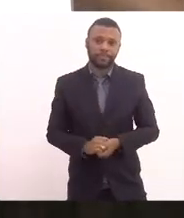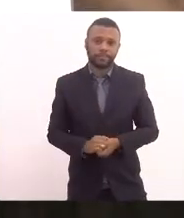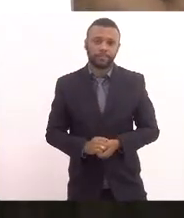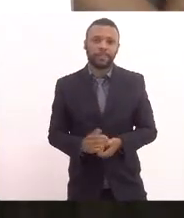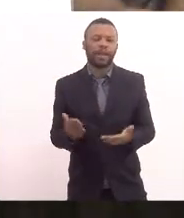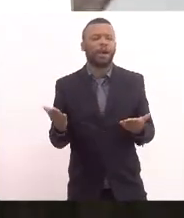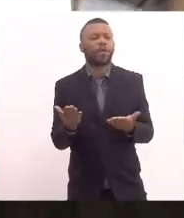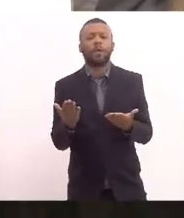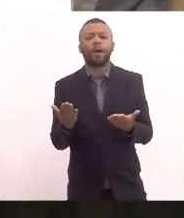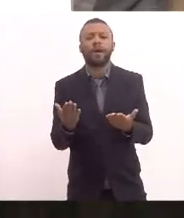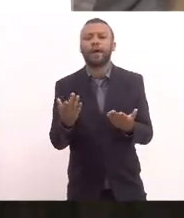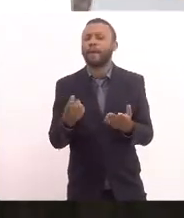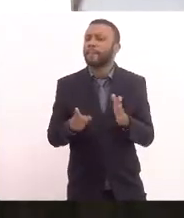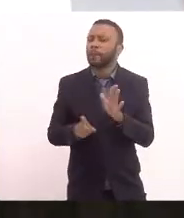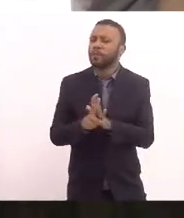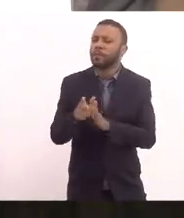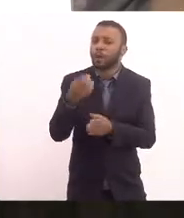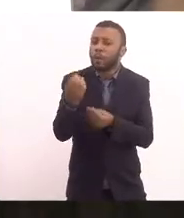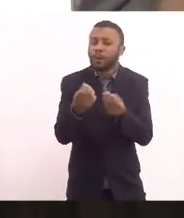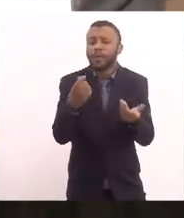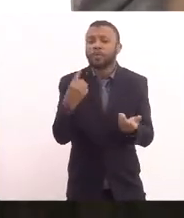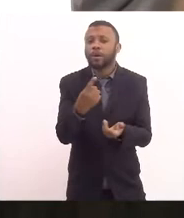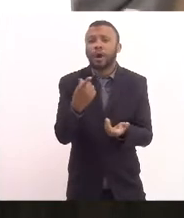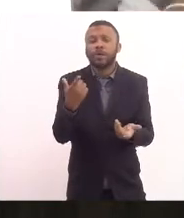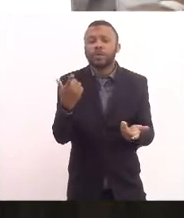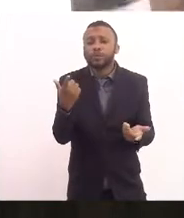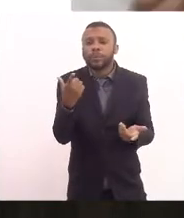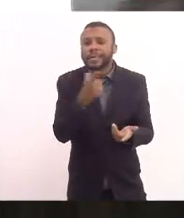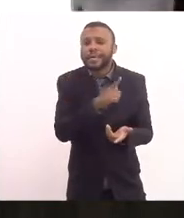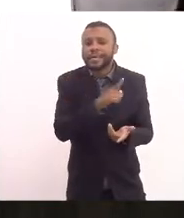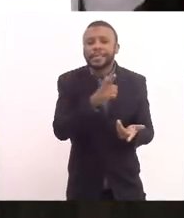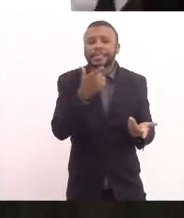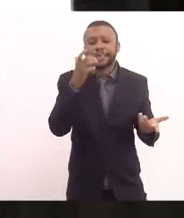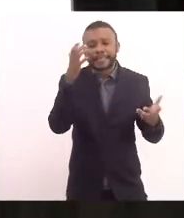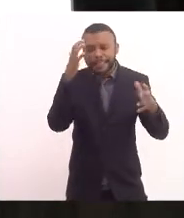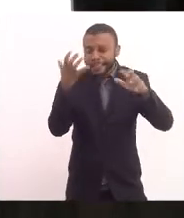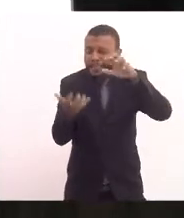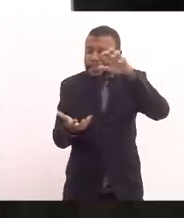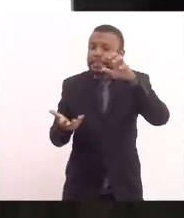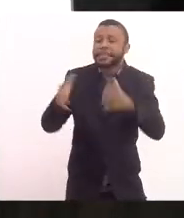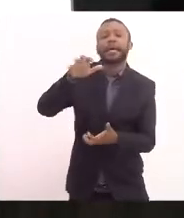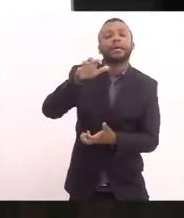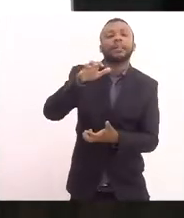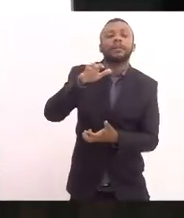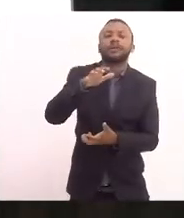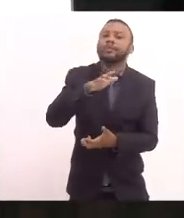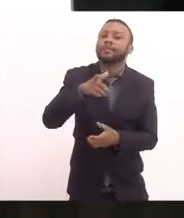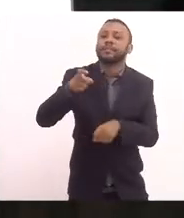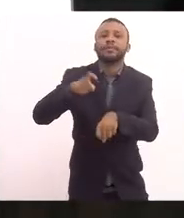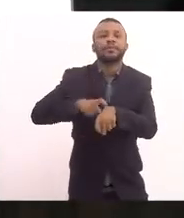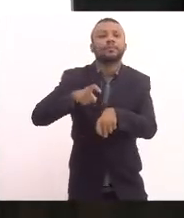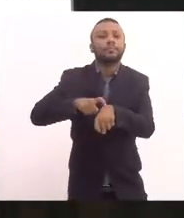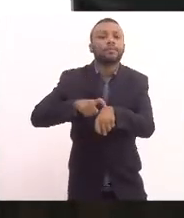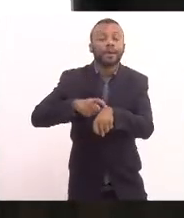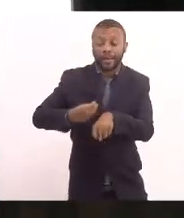gente sai disso tudo. Como que a vida dos nossos colegas, né,